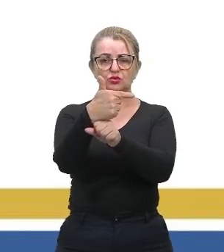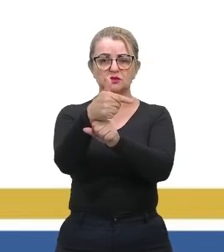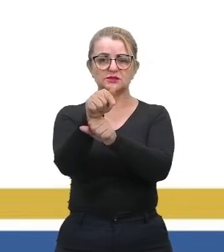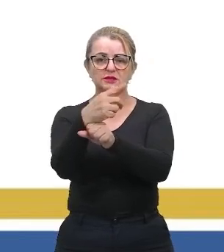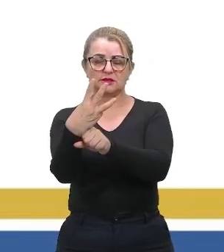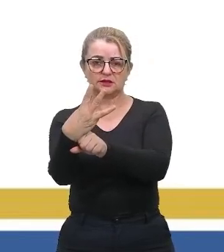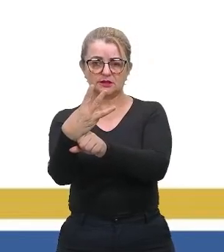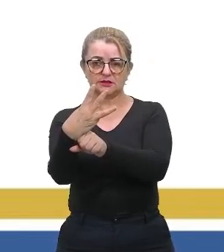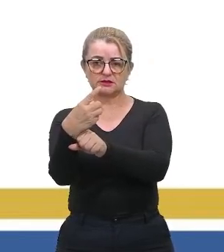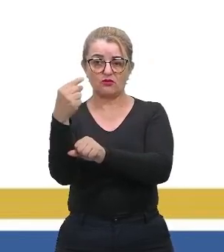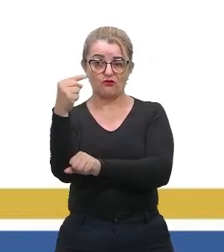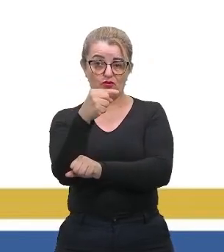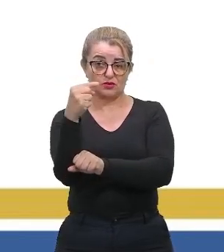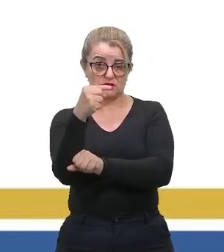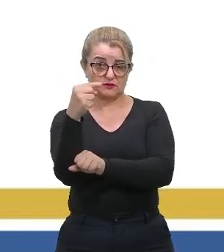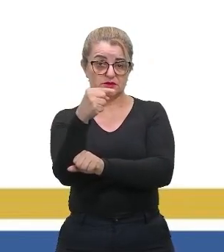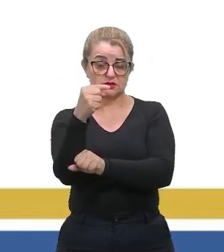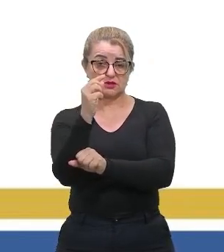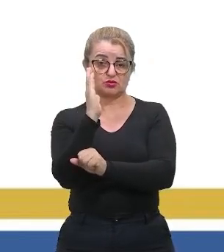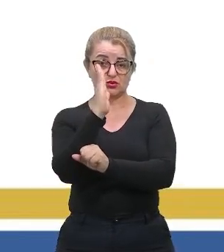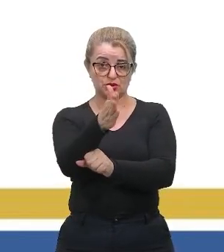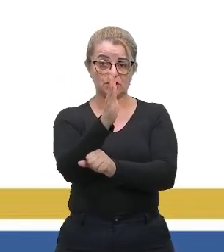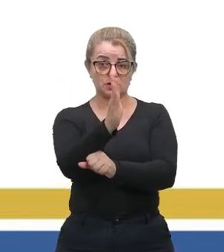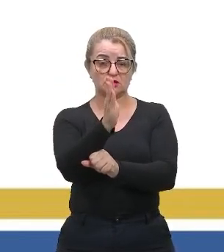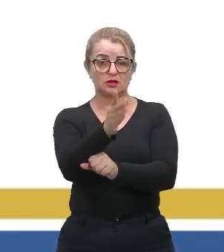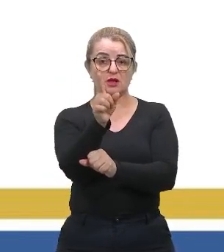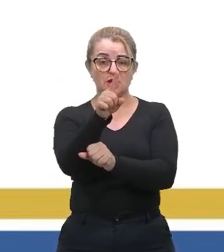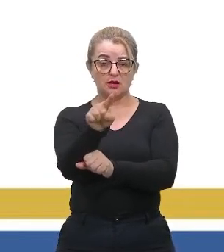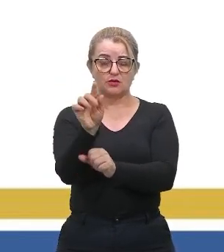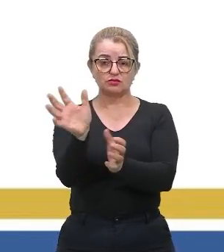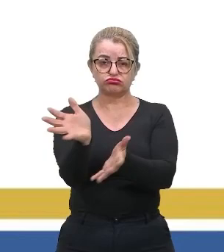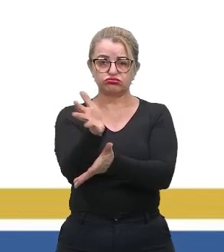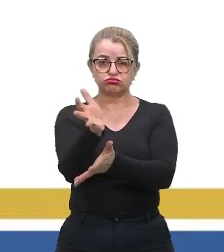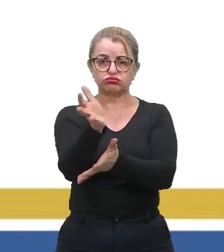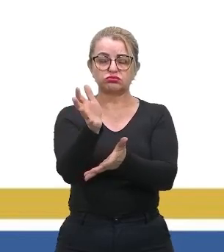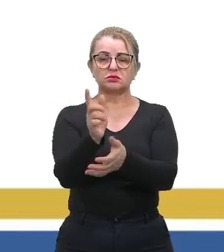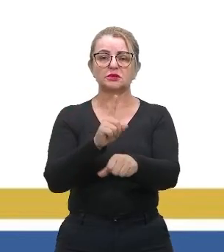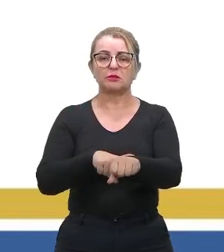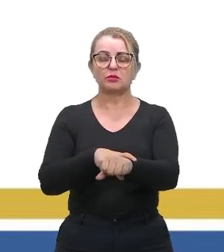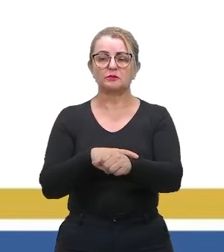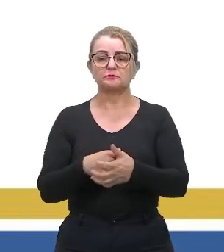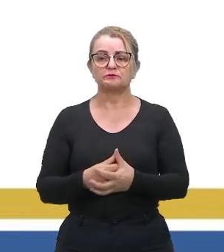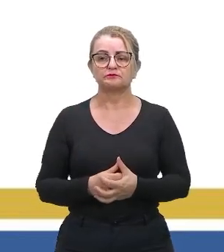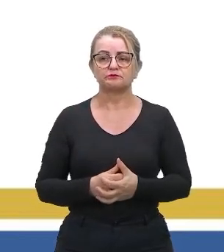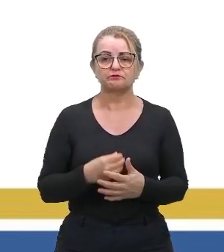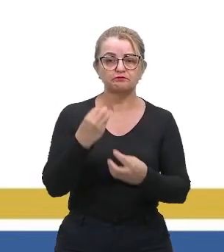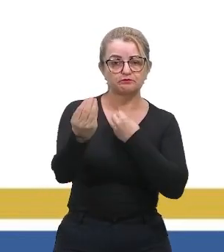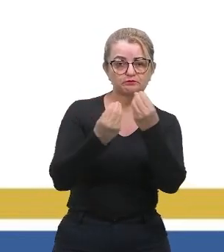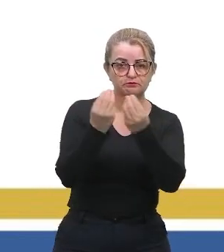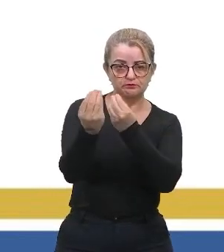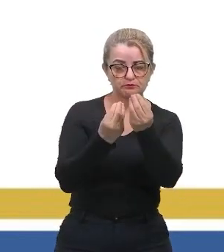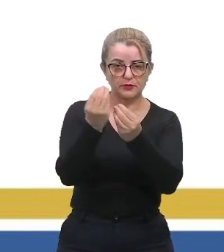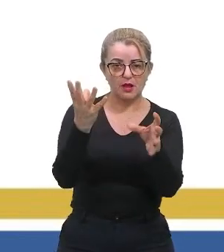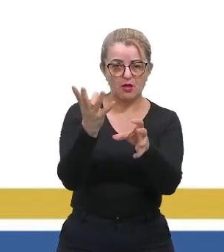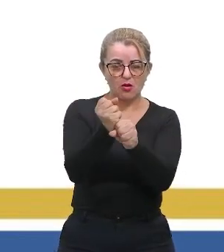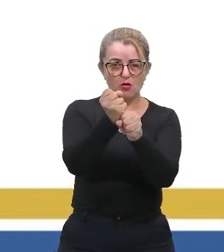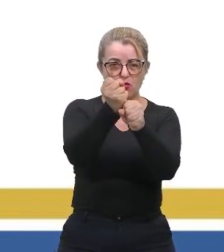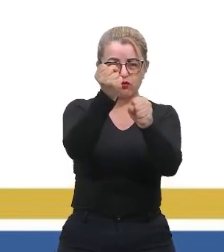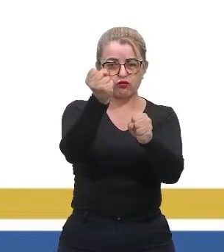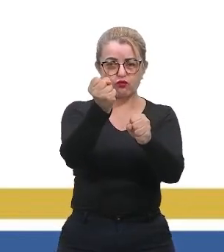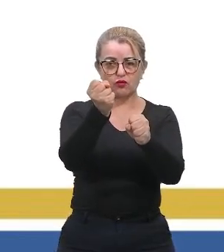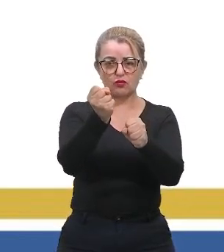273. Aqui eu já fiz de forma direta, que é para agilizar o nosso tempo, tá? Como eu quero a pressão, o volume vai